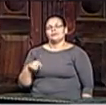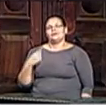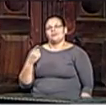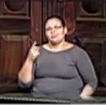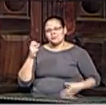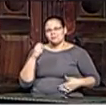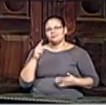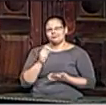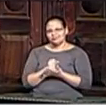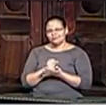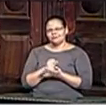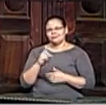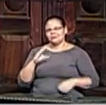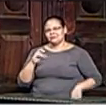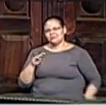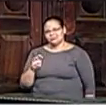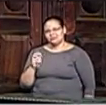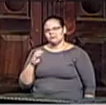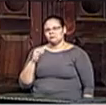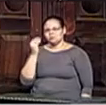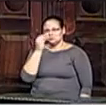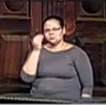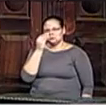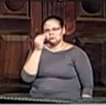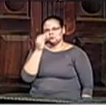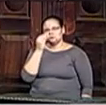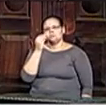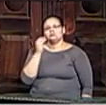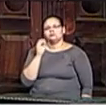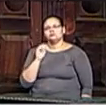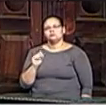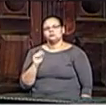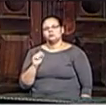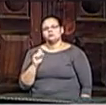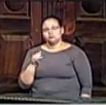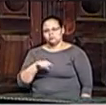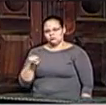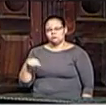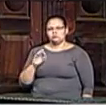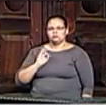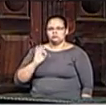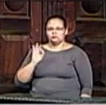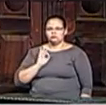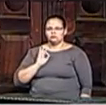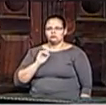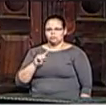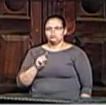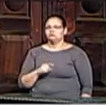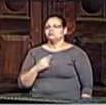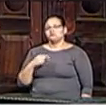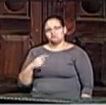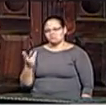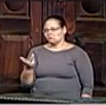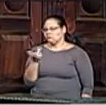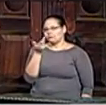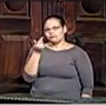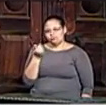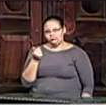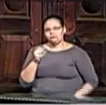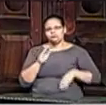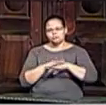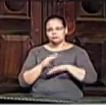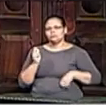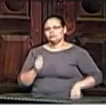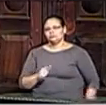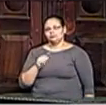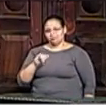criminal, sempre mostrando ali o decréscimo, porque esses policiais atuam de forma brilhante. Mais do que isso,